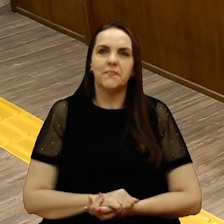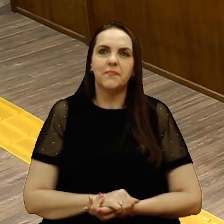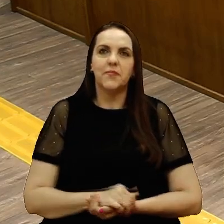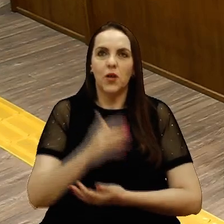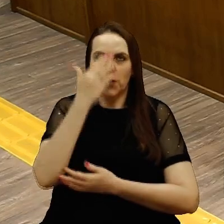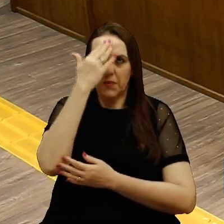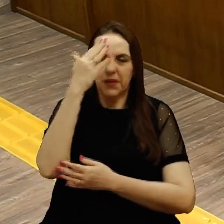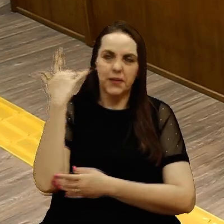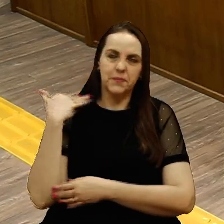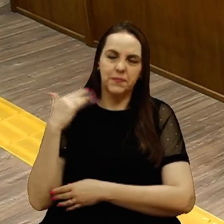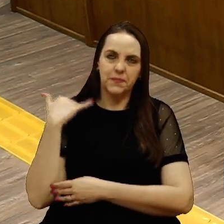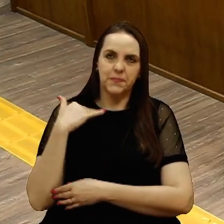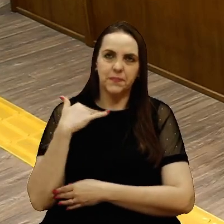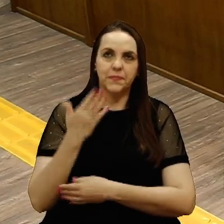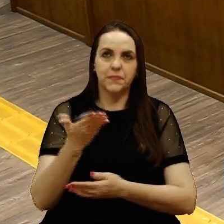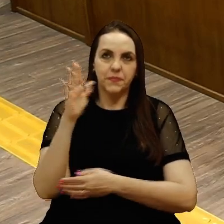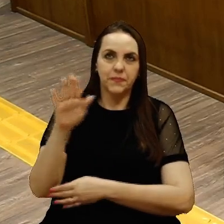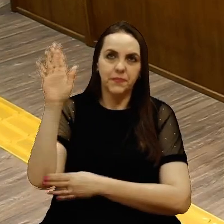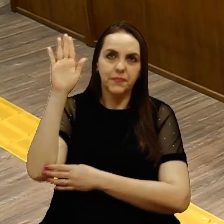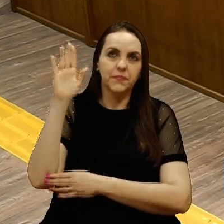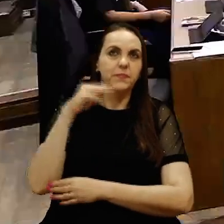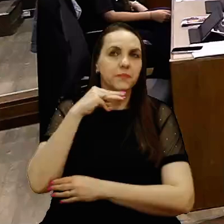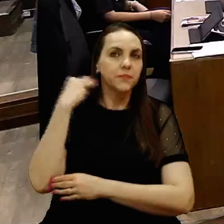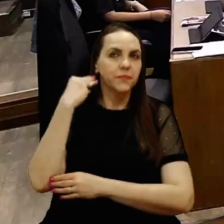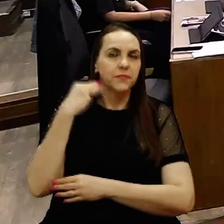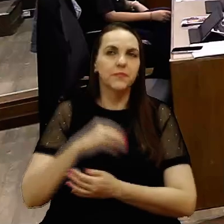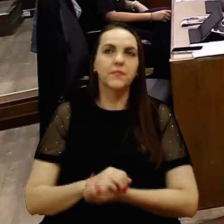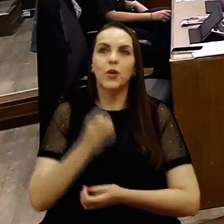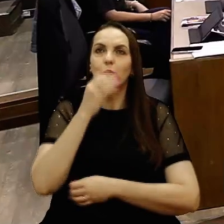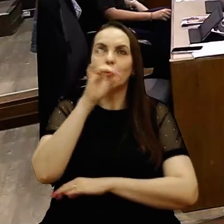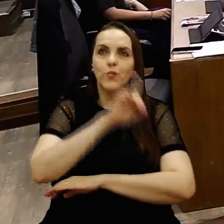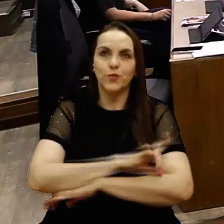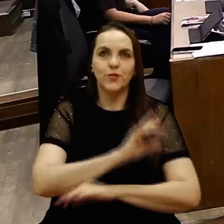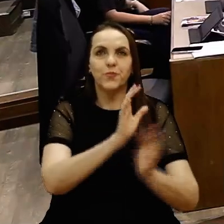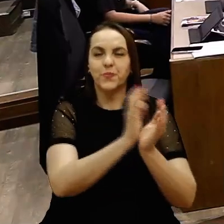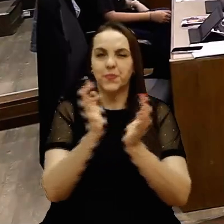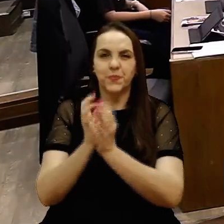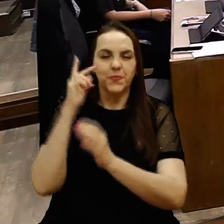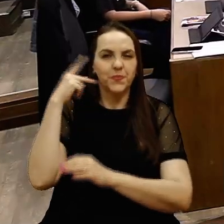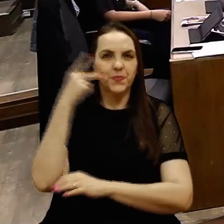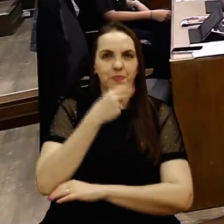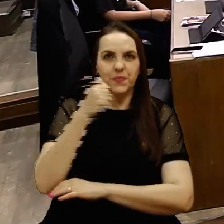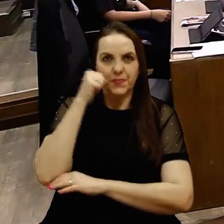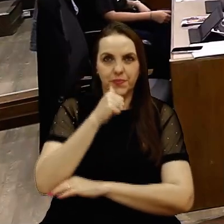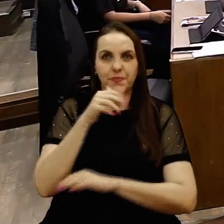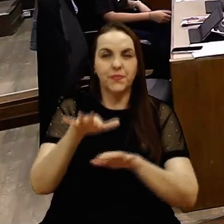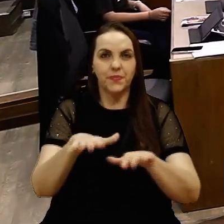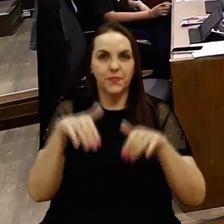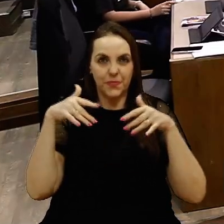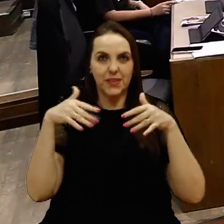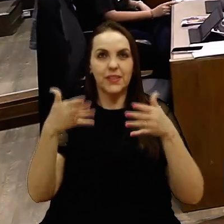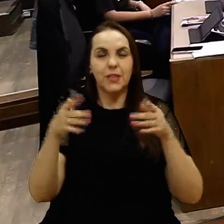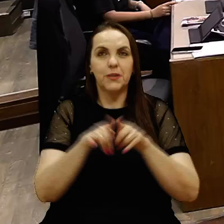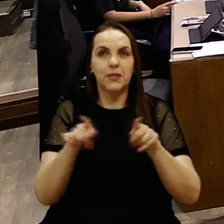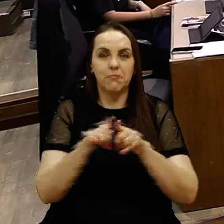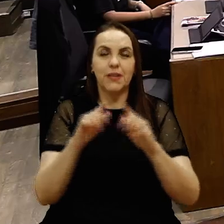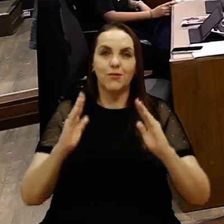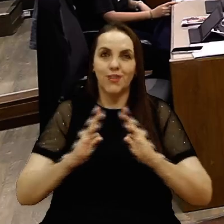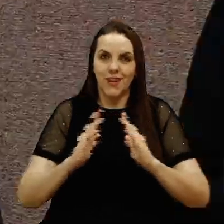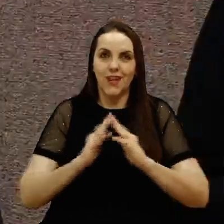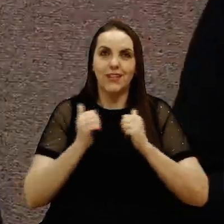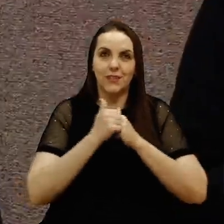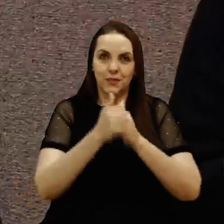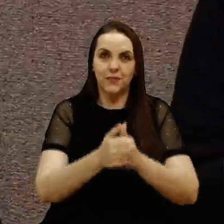Marques, com a palavra, a vereadora Marisol Santos. Bom dia, colegas vereadores, quem nos acompanha aqui no plenário, quem nos acompanha também de casa,